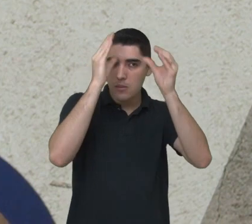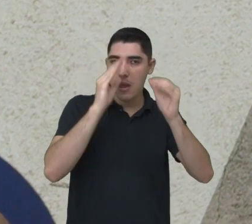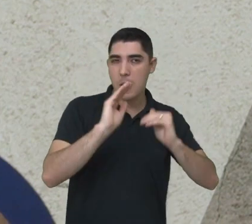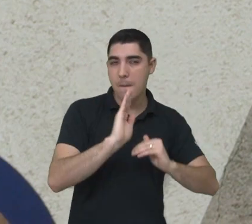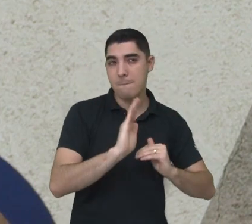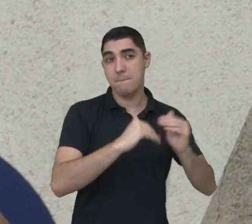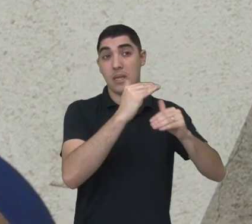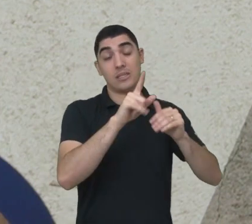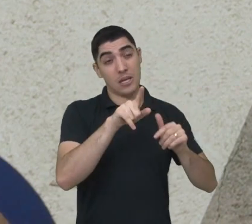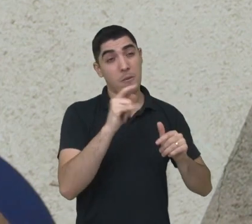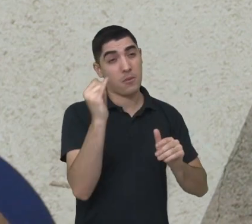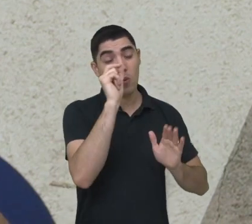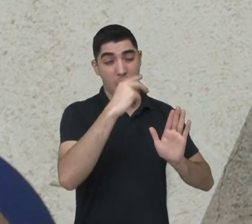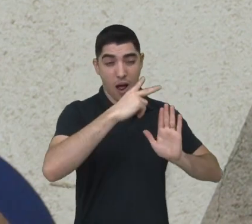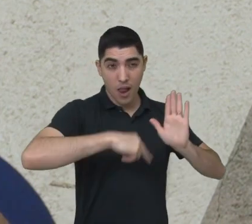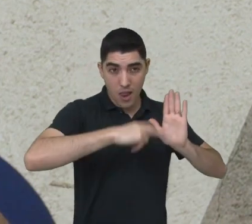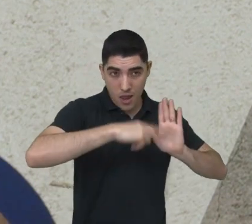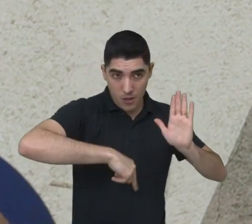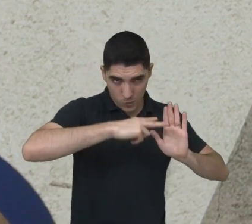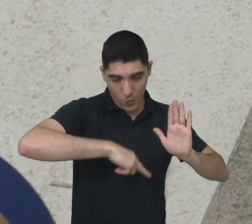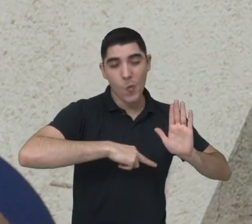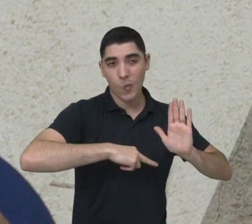da leitura, né? Eu acho que a leitura